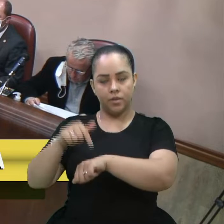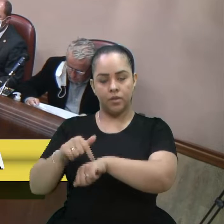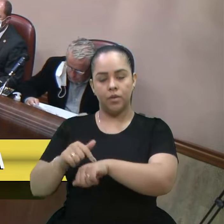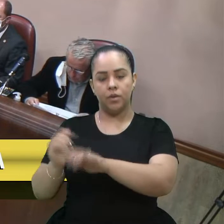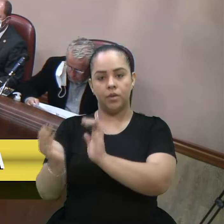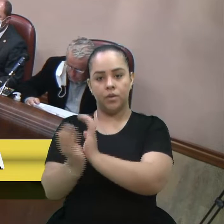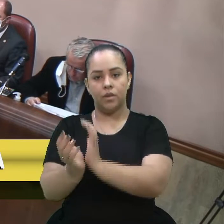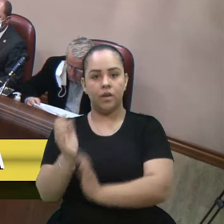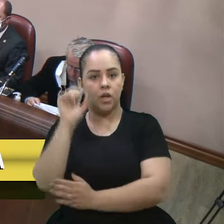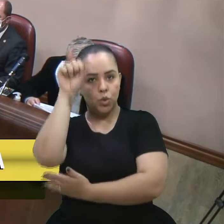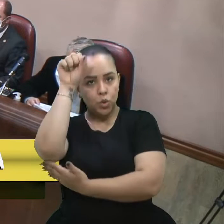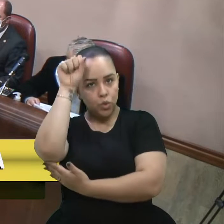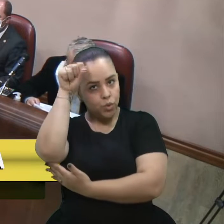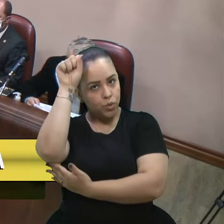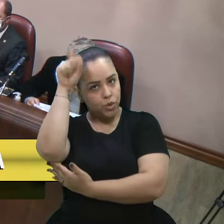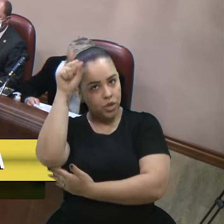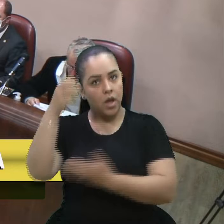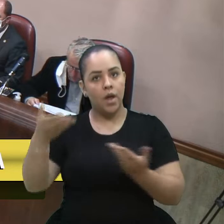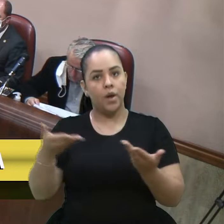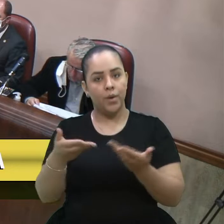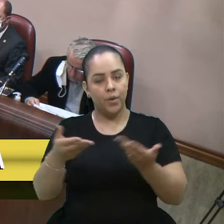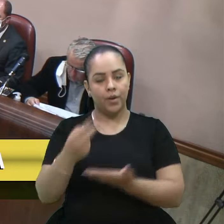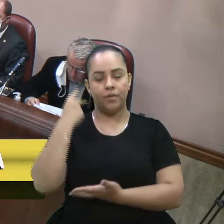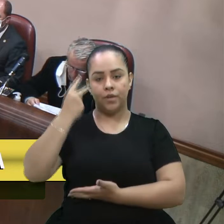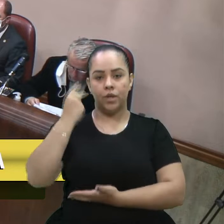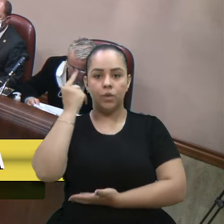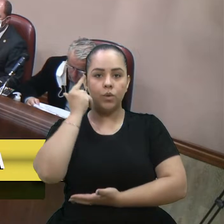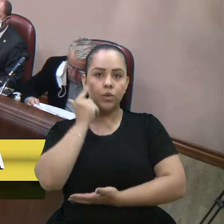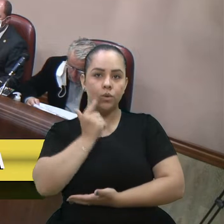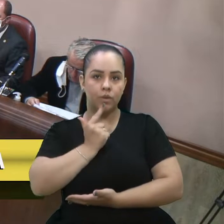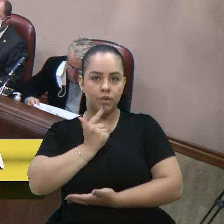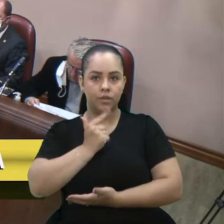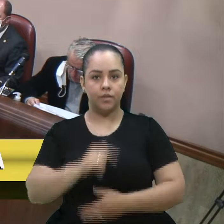Xuxa, vereador Lucas Carinhato com a palavra.